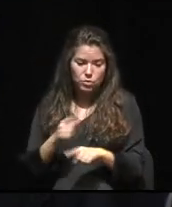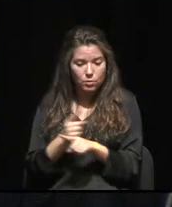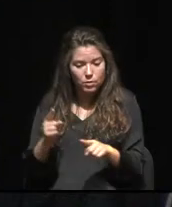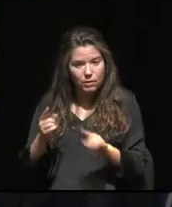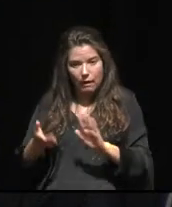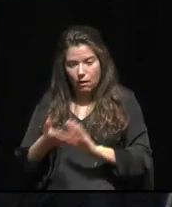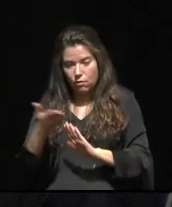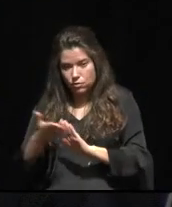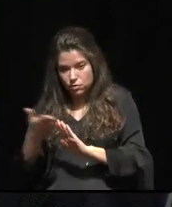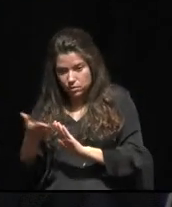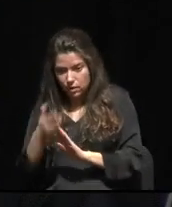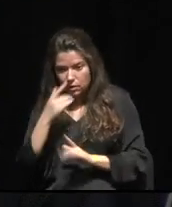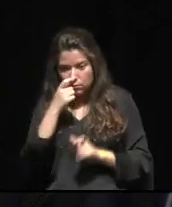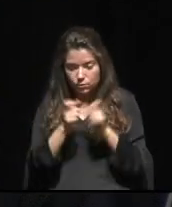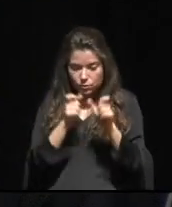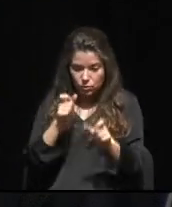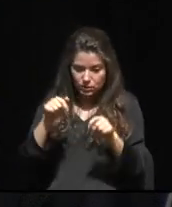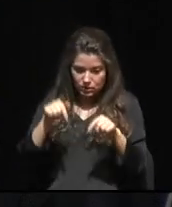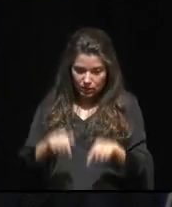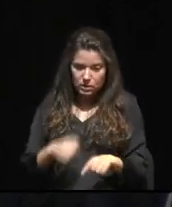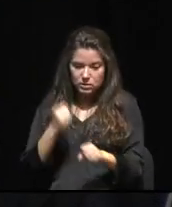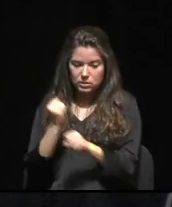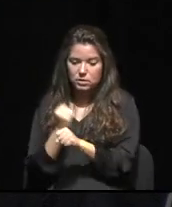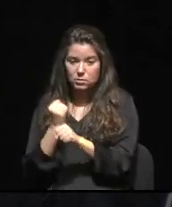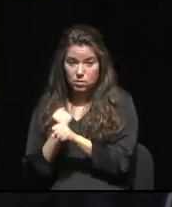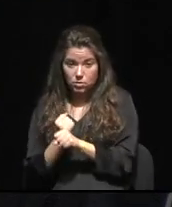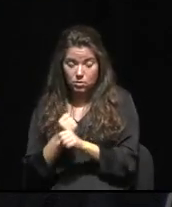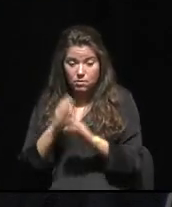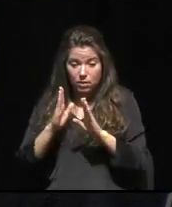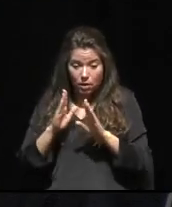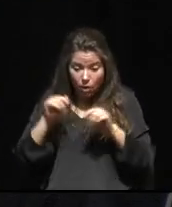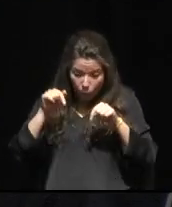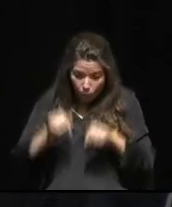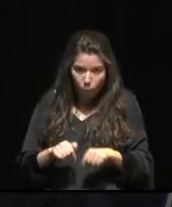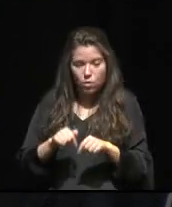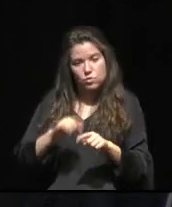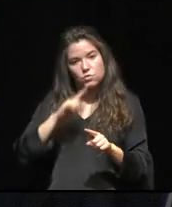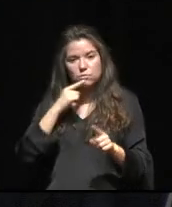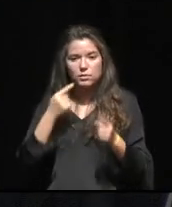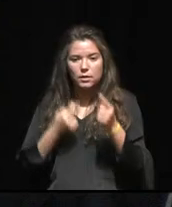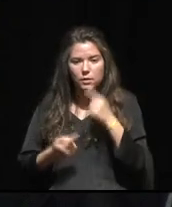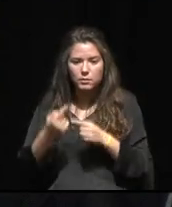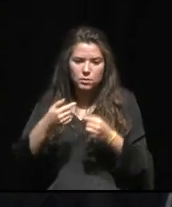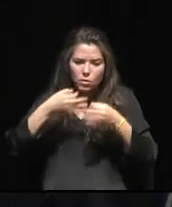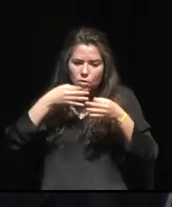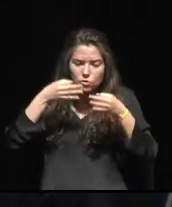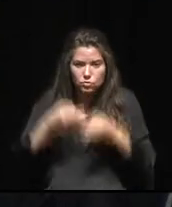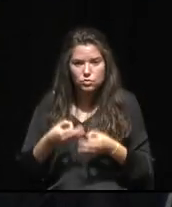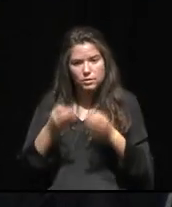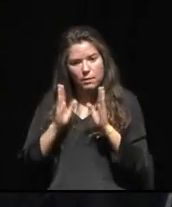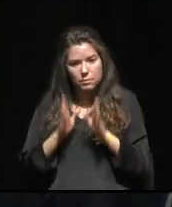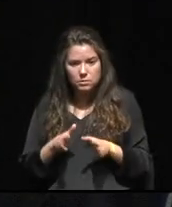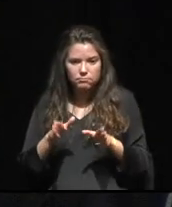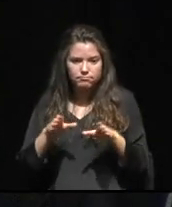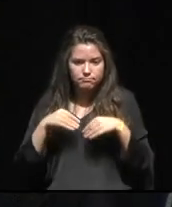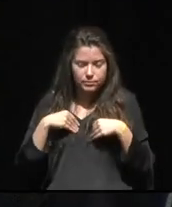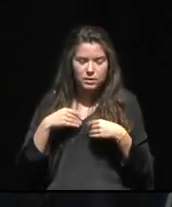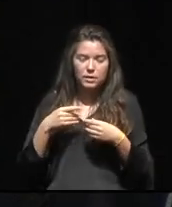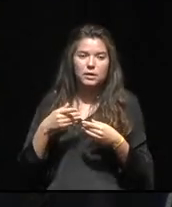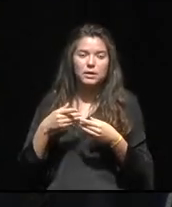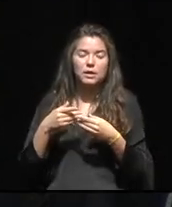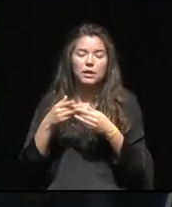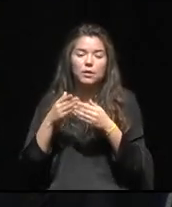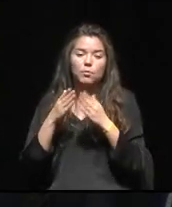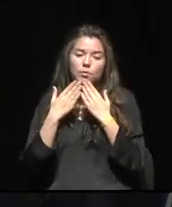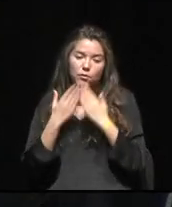é urgente porque estas pessoas e estes trabalhadores têm hoje uma justa reivindicação que tem de ser atendida permita-nos e peço